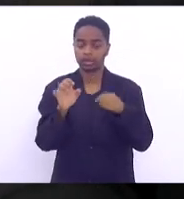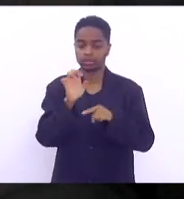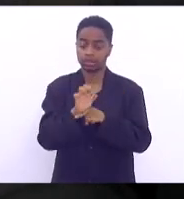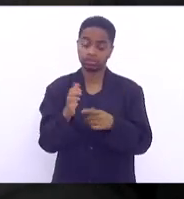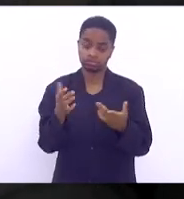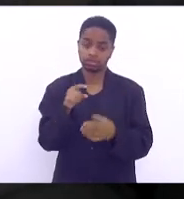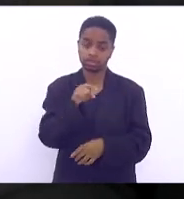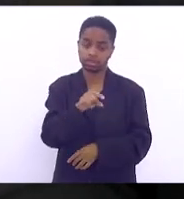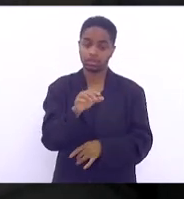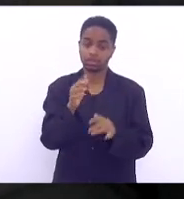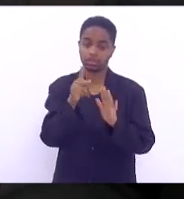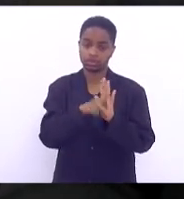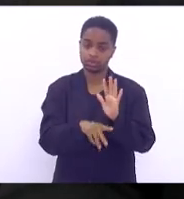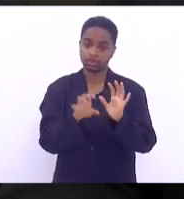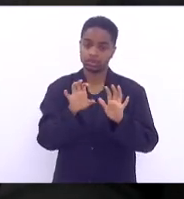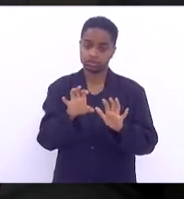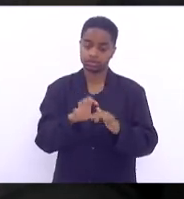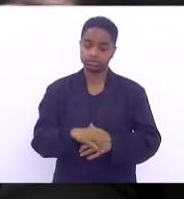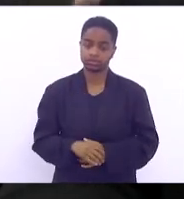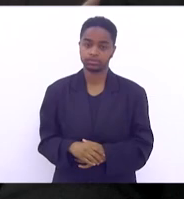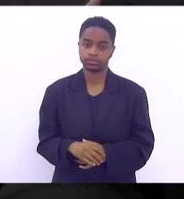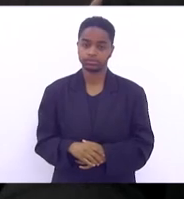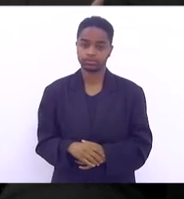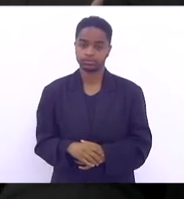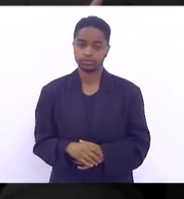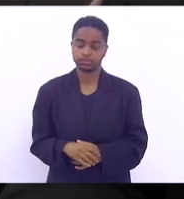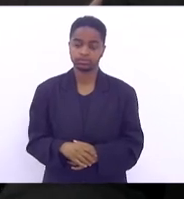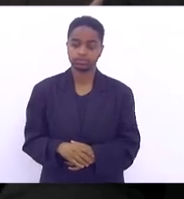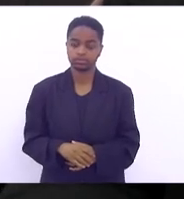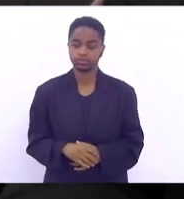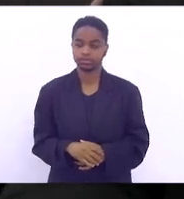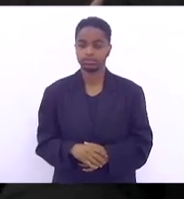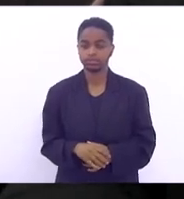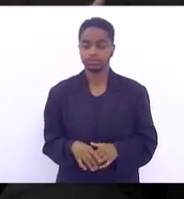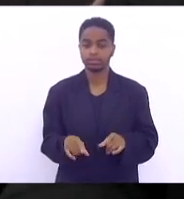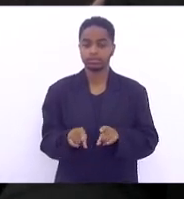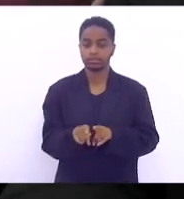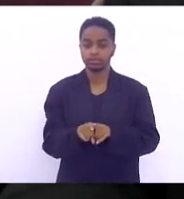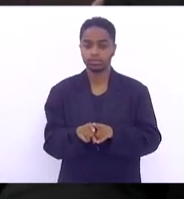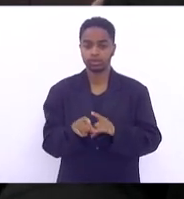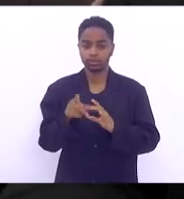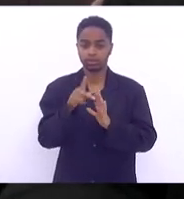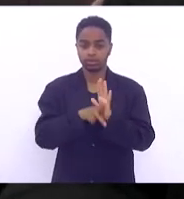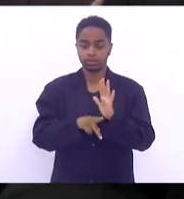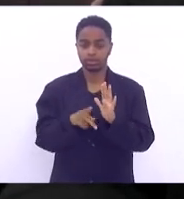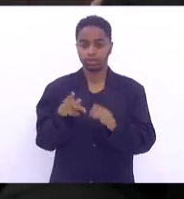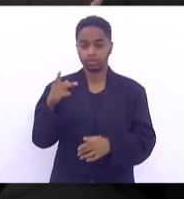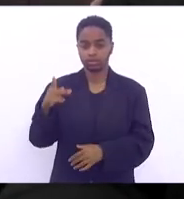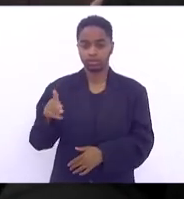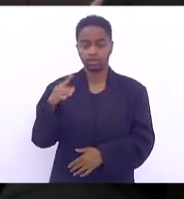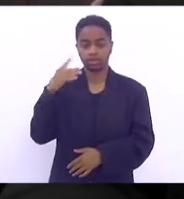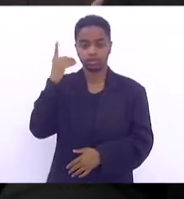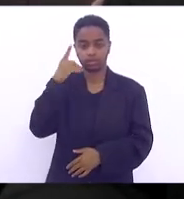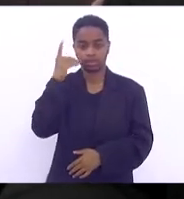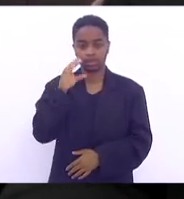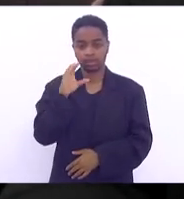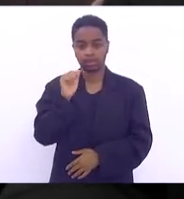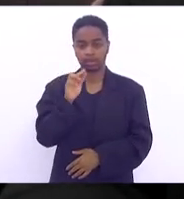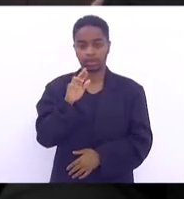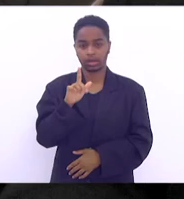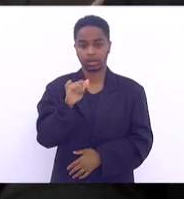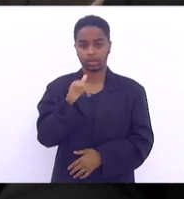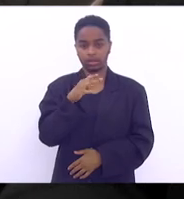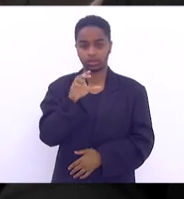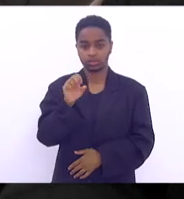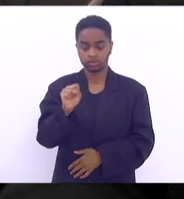aqui. Como o projeto do nobre deputado Carlinhos BNH, que